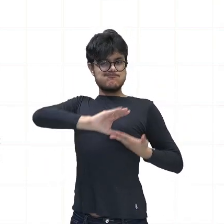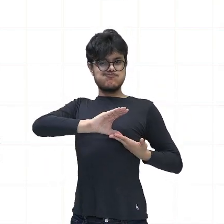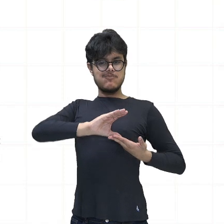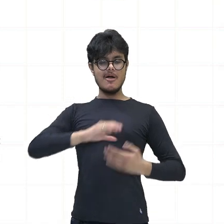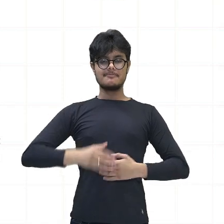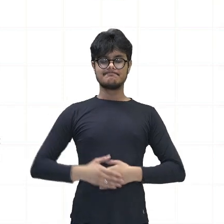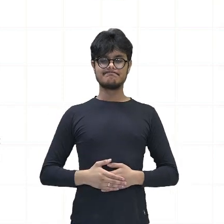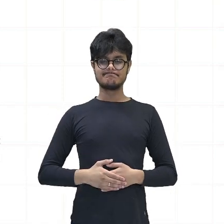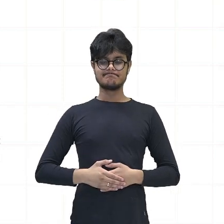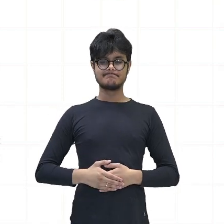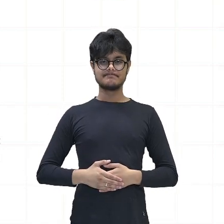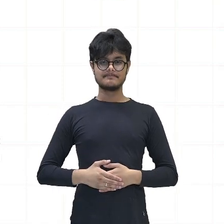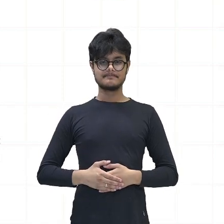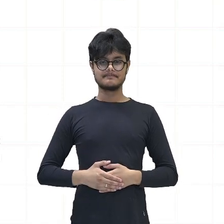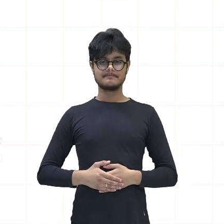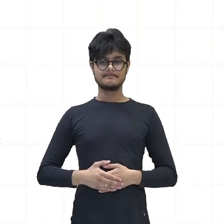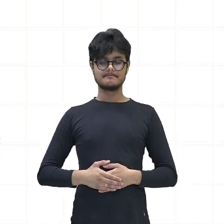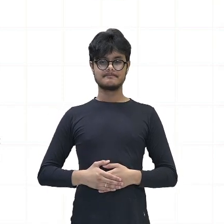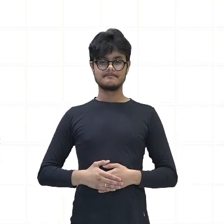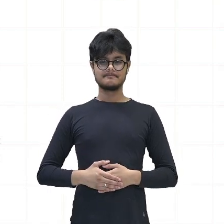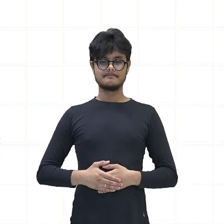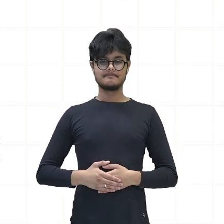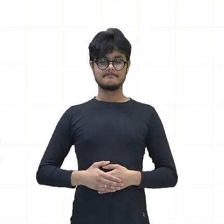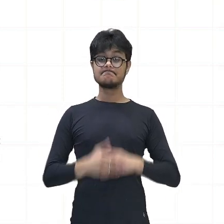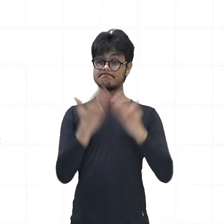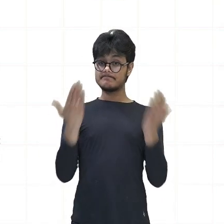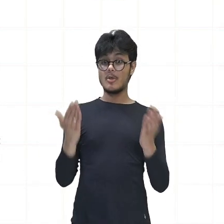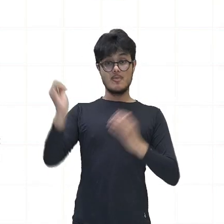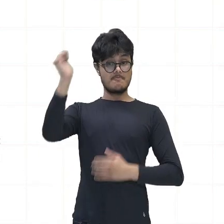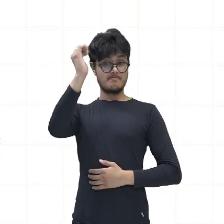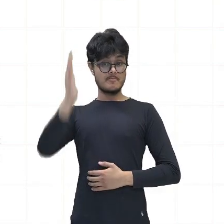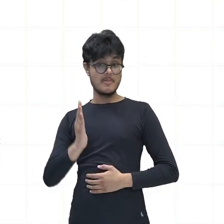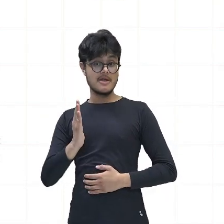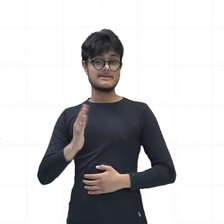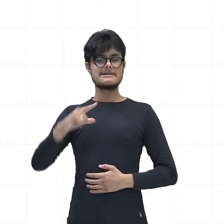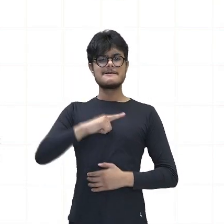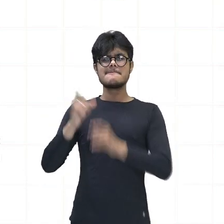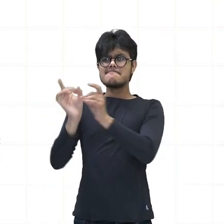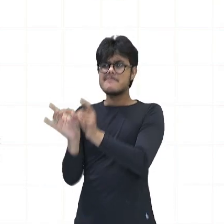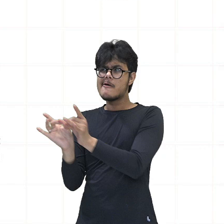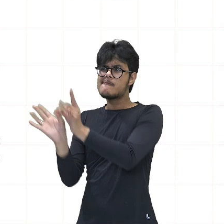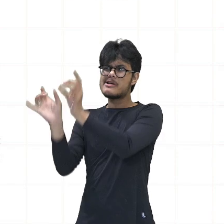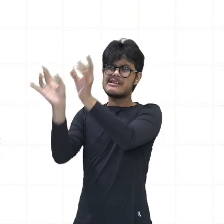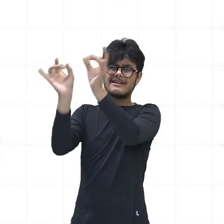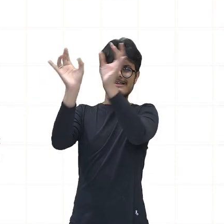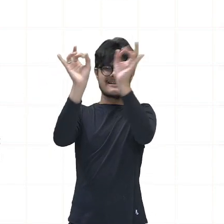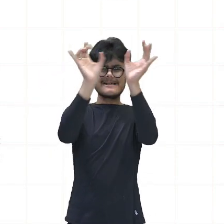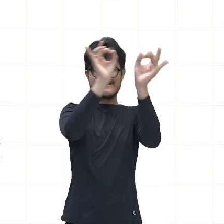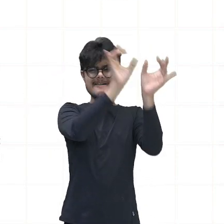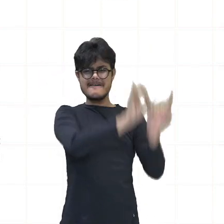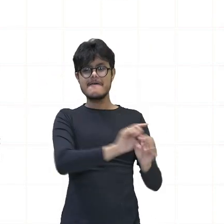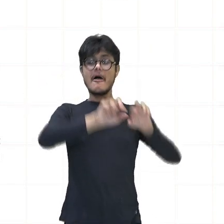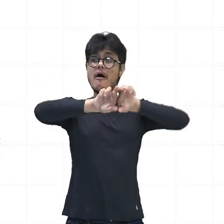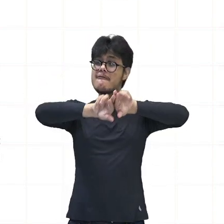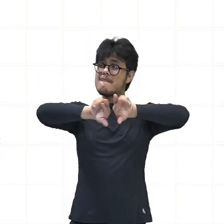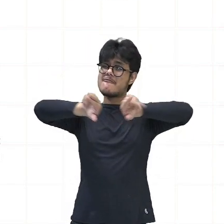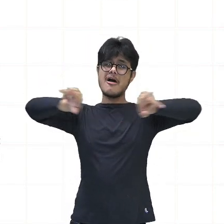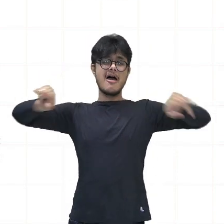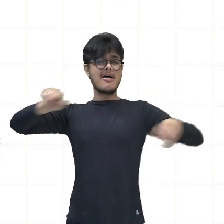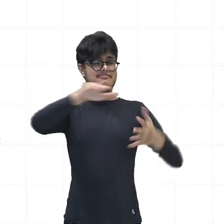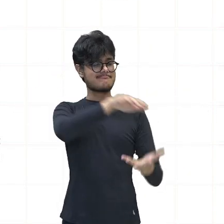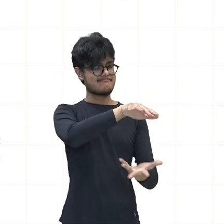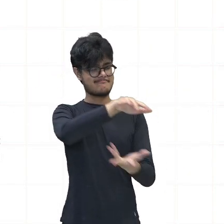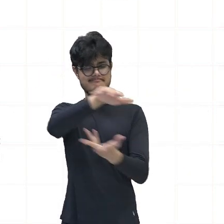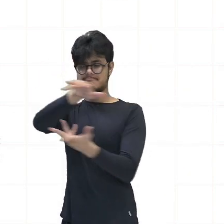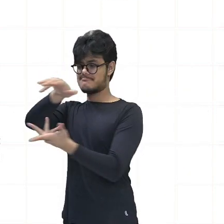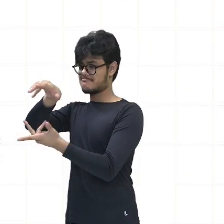borracha. Então, nesse período, o Brasil ele passou a exportar toneladas de borracha, principalmente